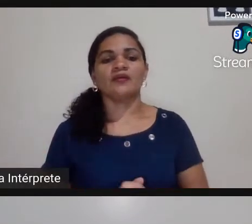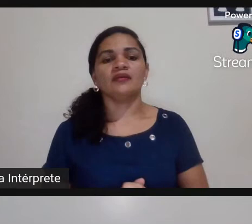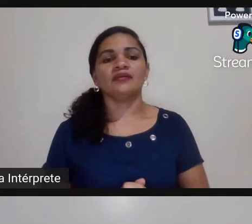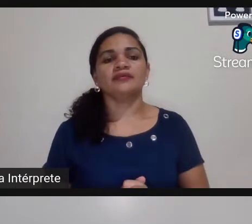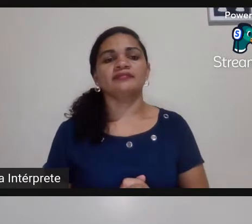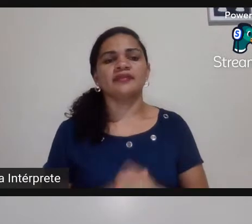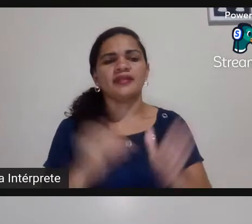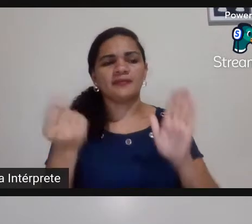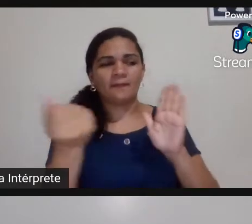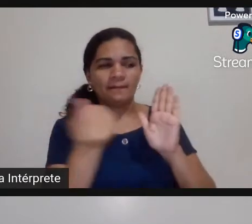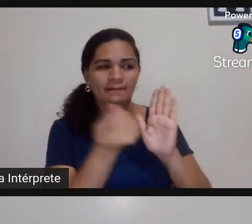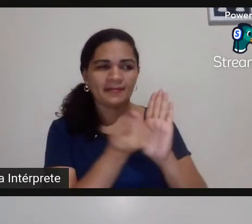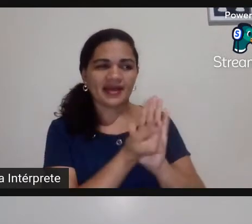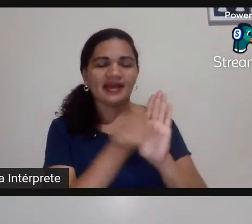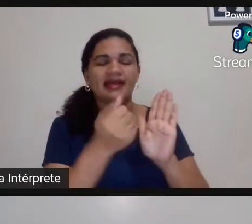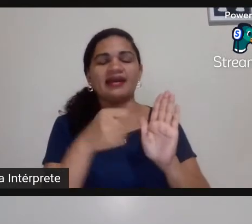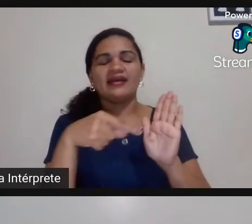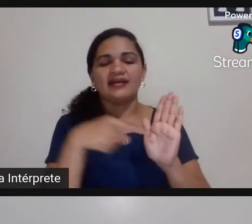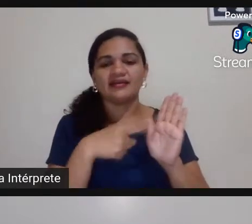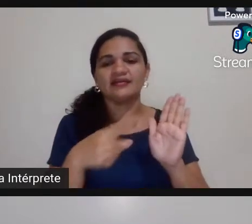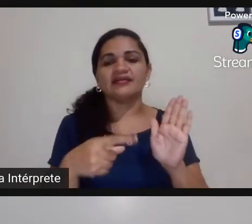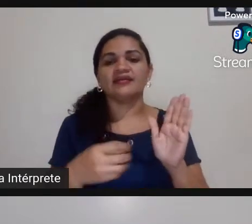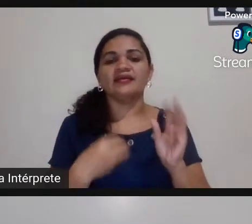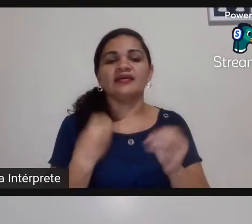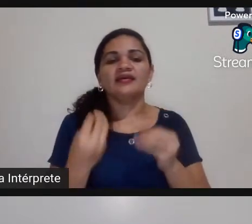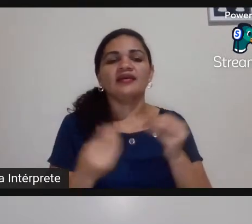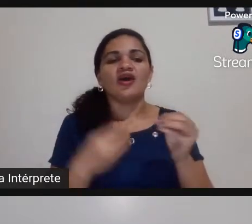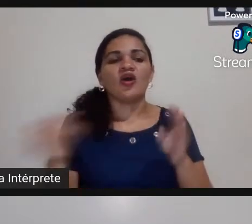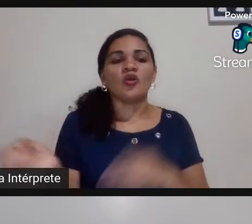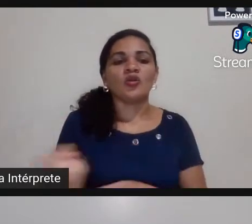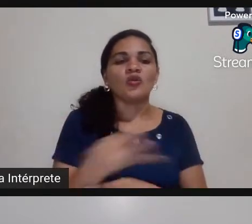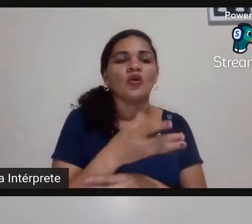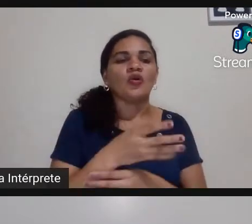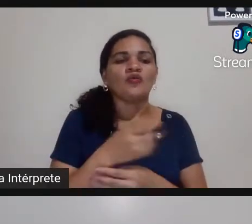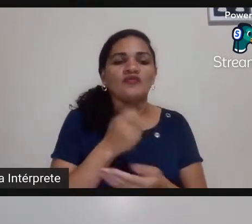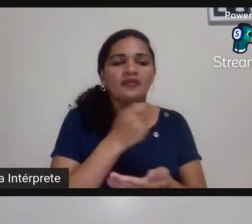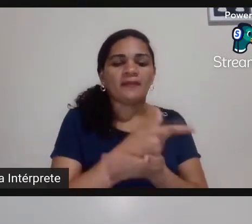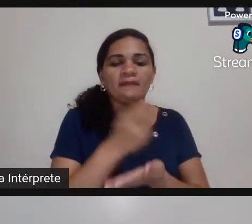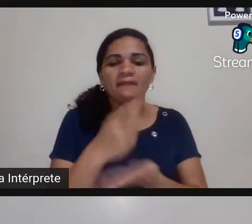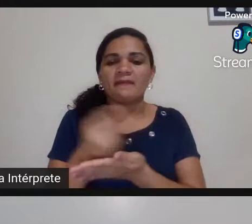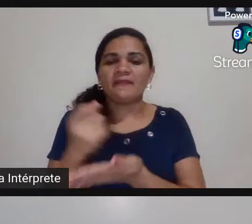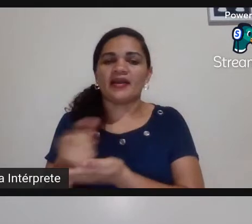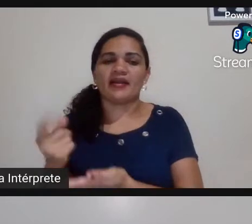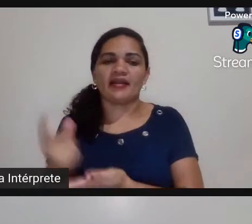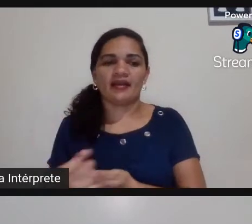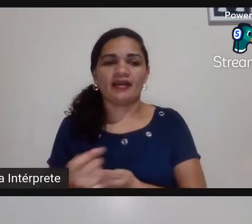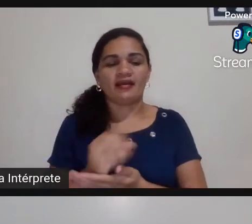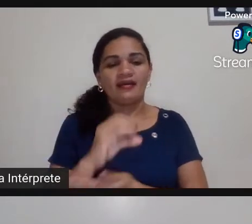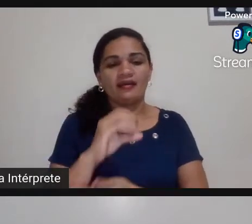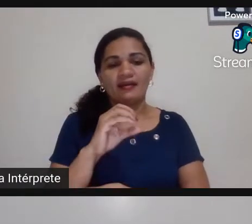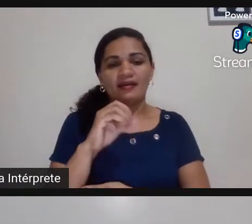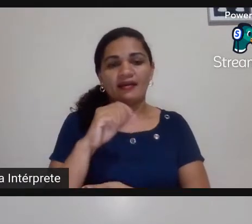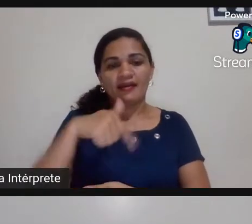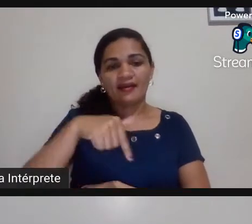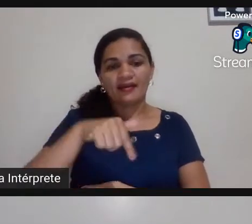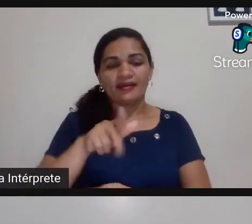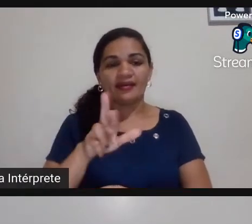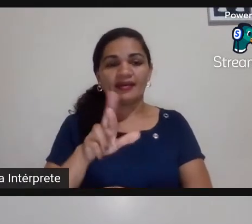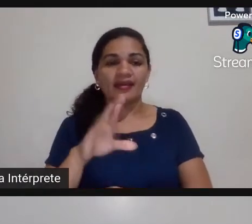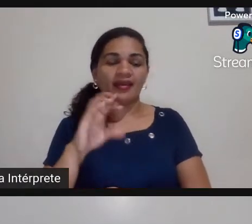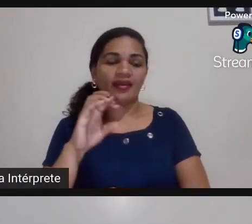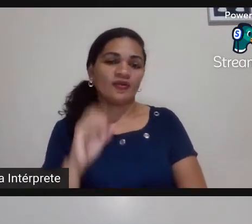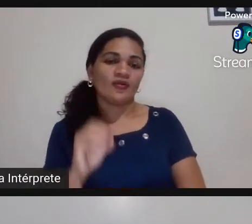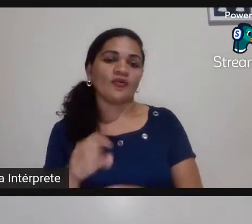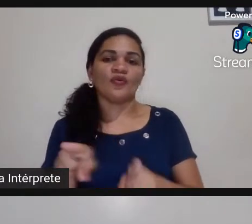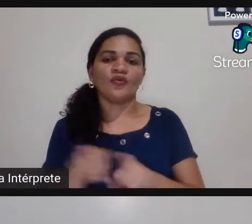marketing digital é de marcas de novas formas de pagamento como QR Code o pics as compras